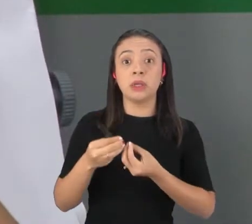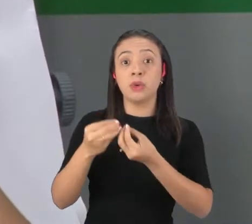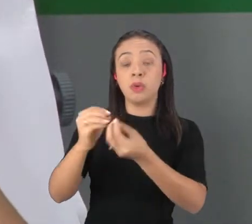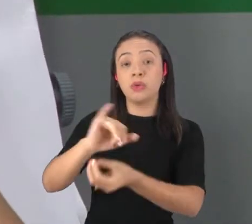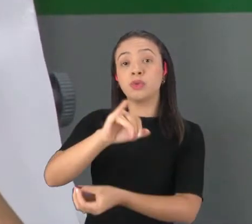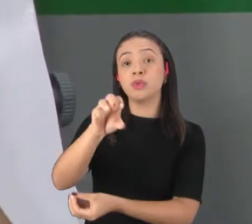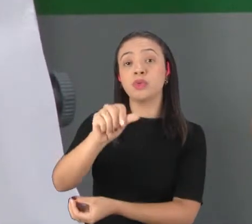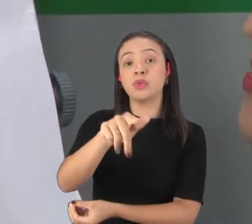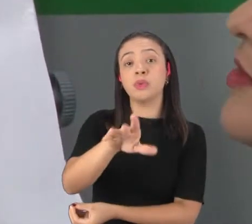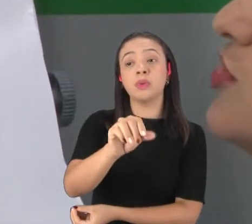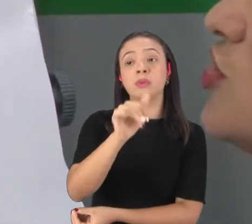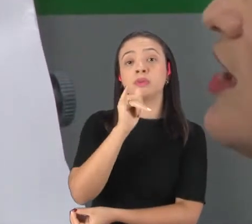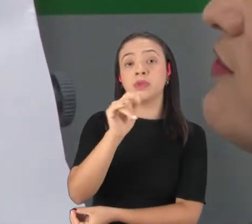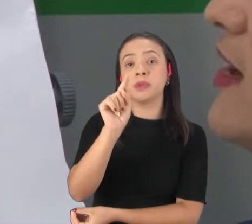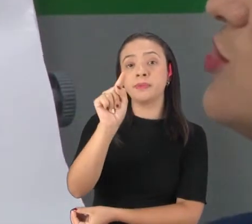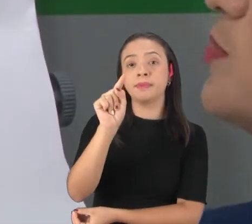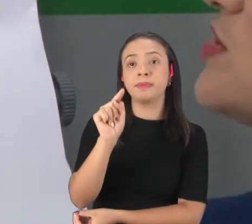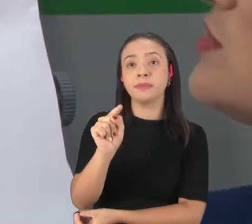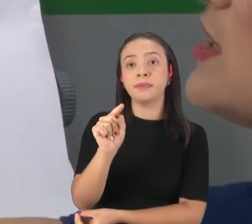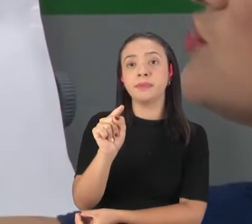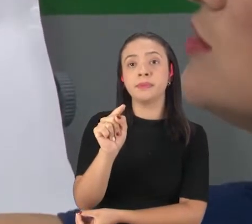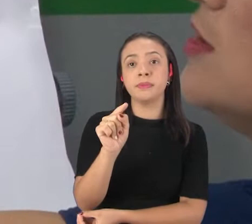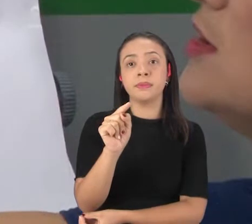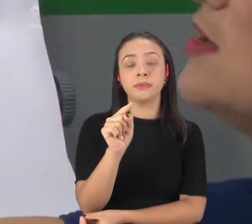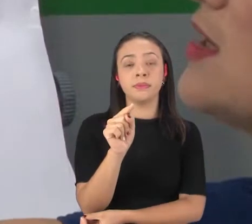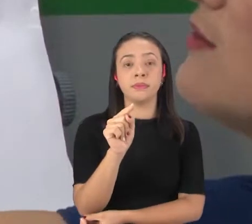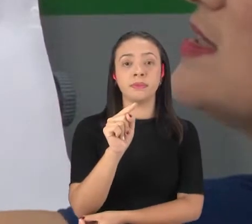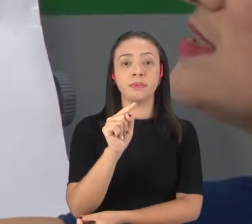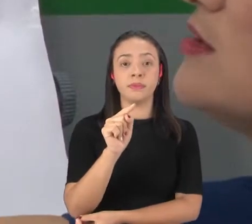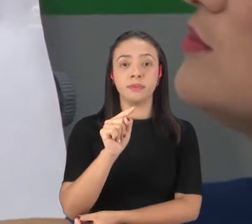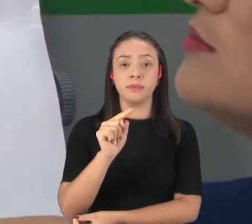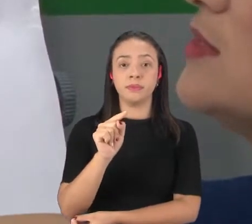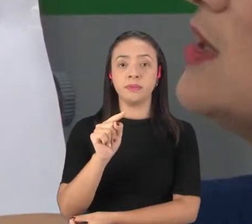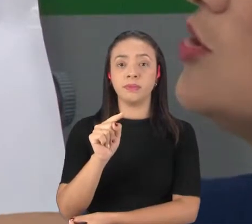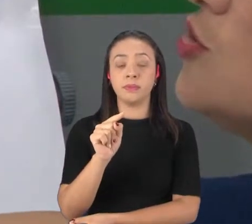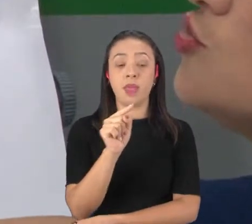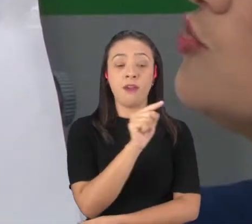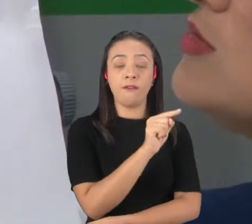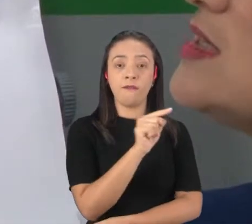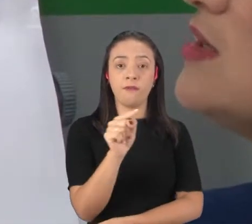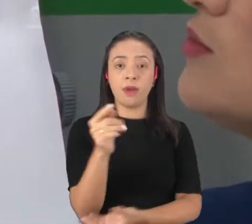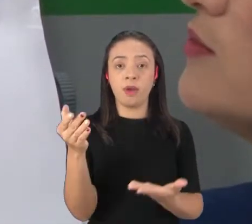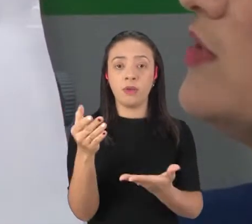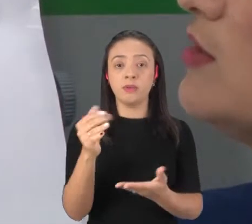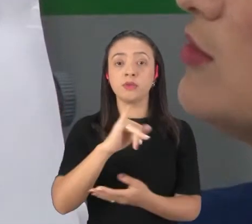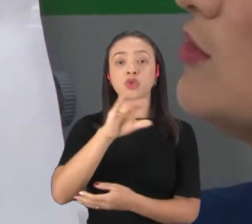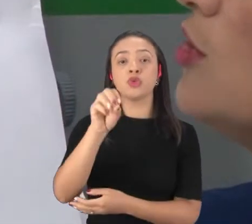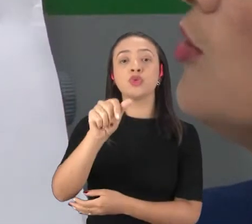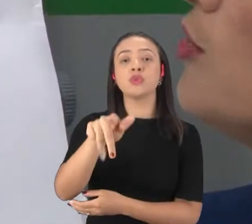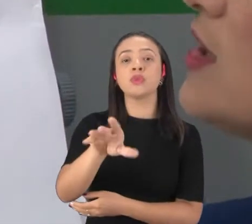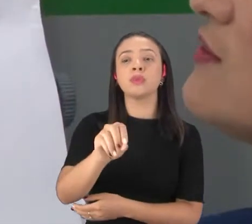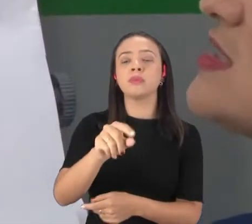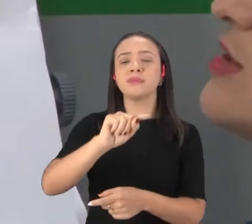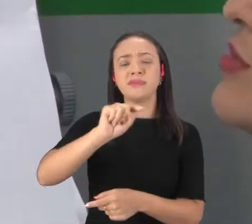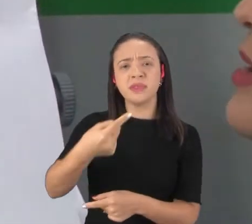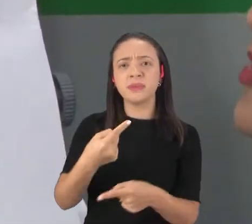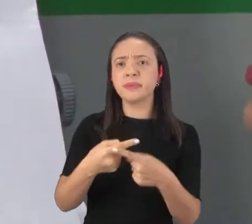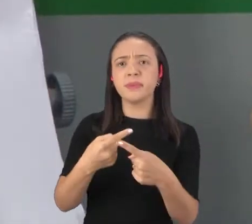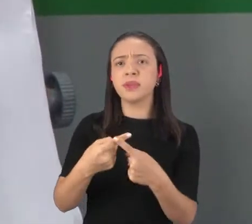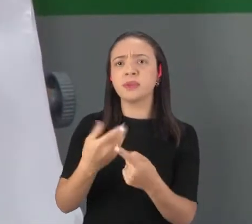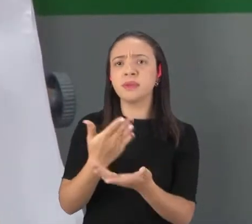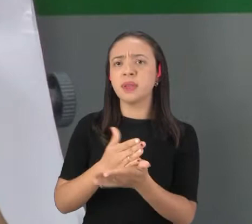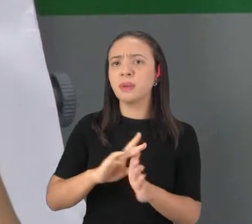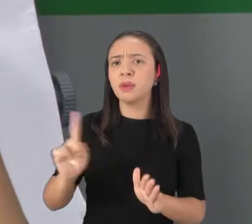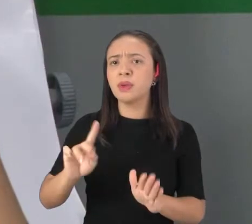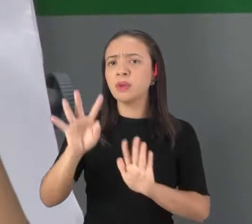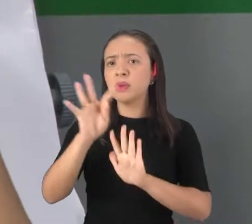ela falou, 2 pontos, ó, indicar a fala de personagem, ó, travessão. Joãozinho, vírgula, por que você não terminou